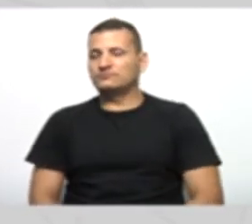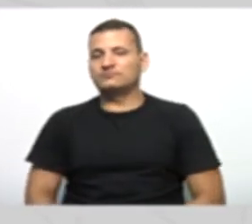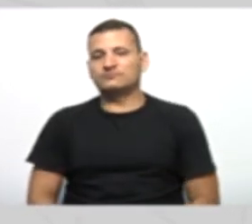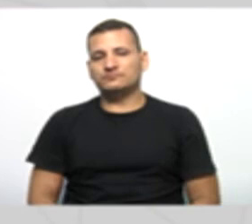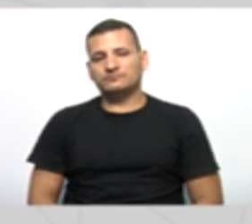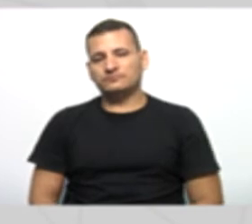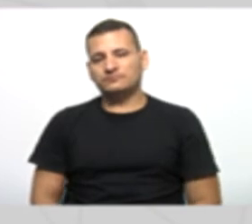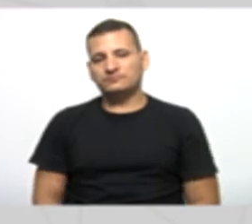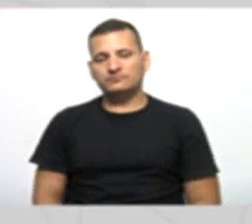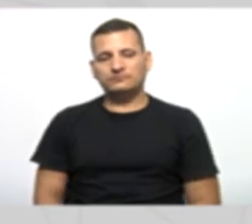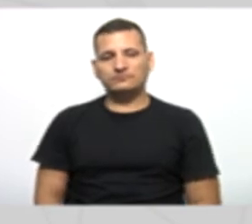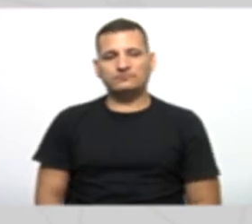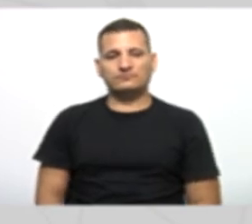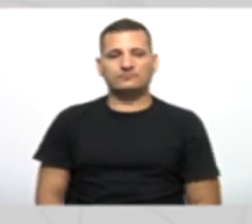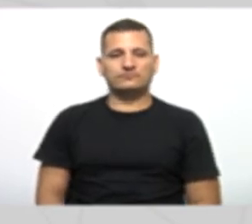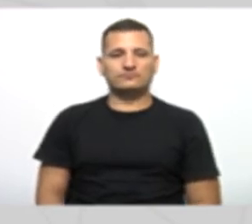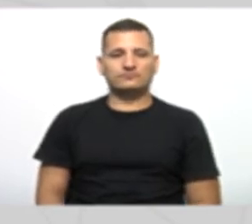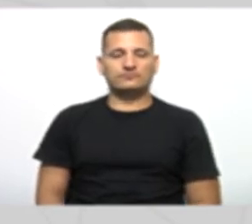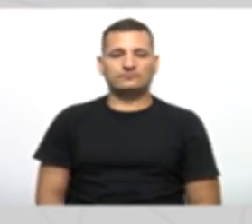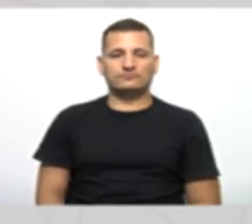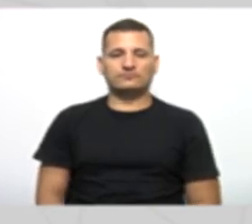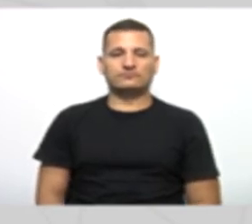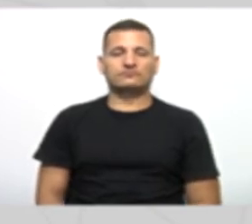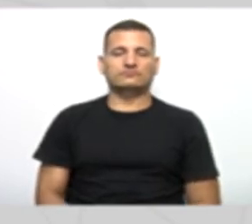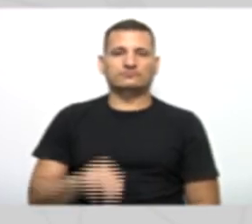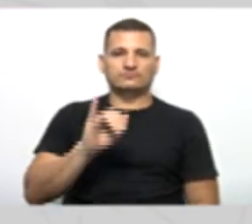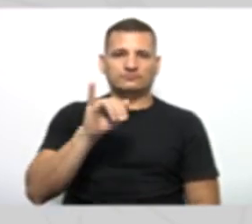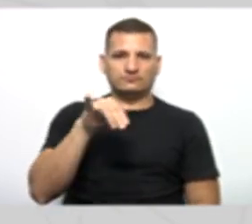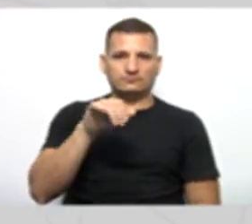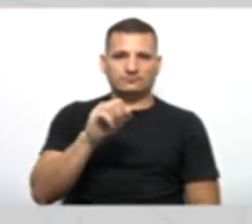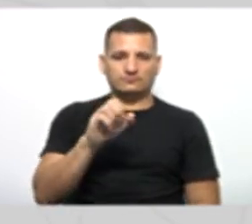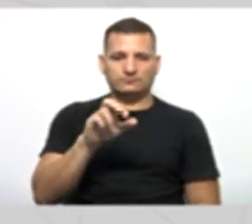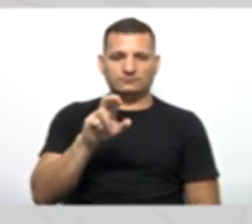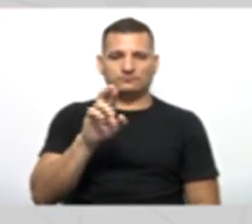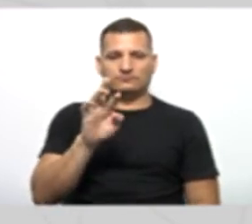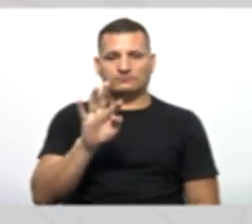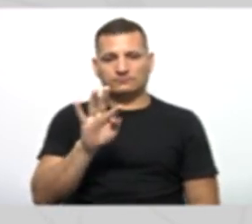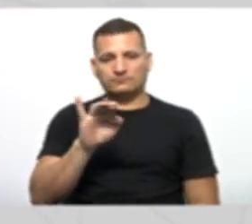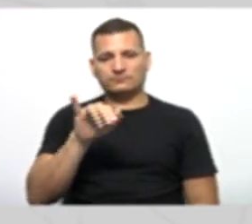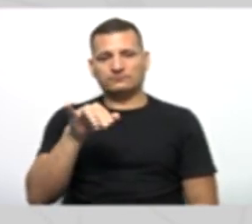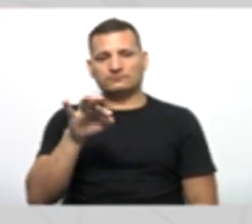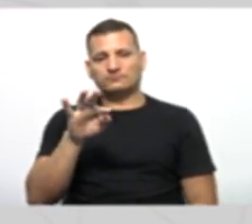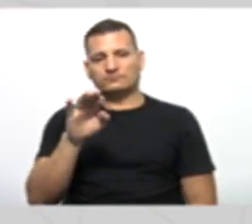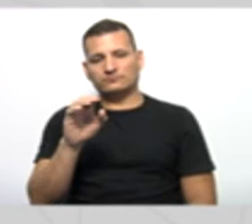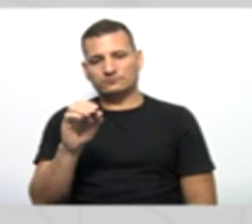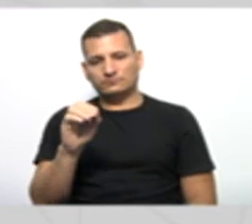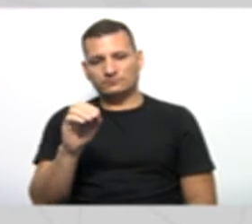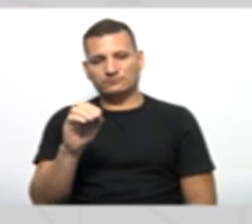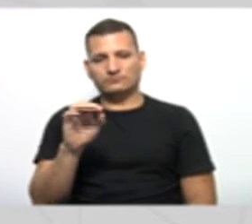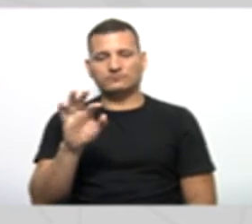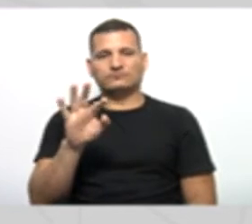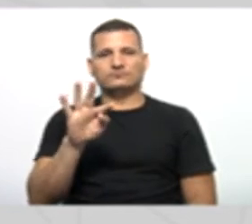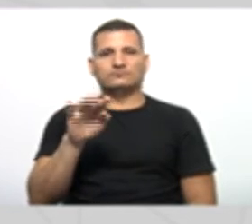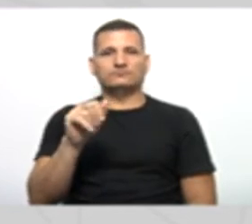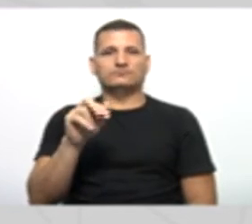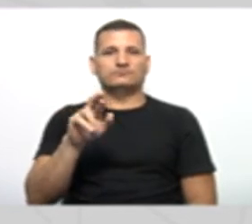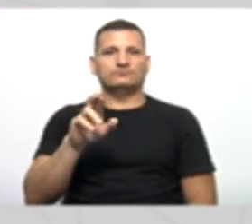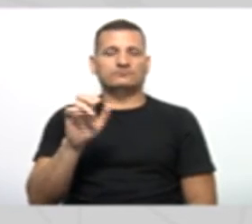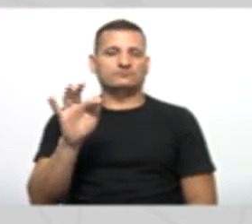Fizemos aqui, insert into tarefas. Aqui nós temos a data de entrega, a descrição, o ID de disciplina e